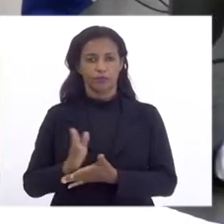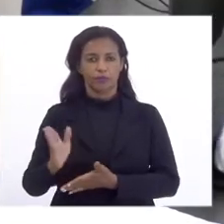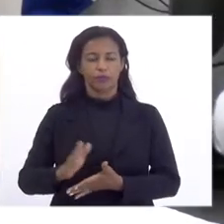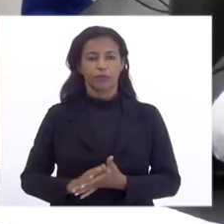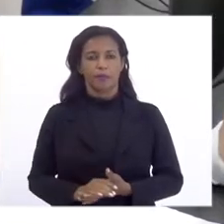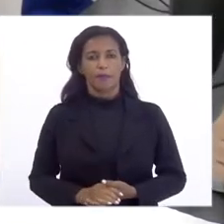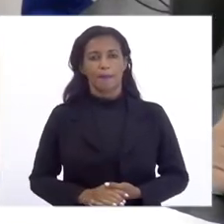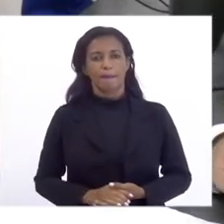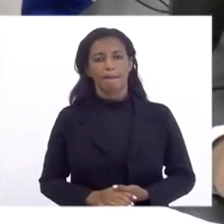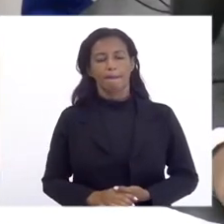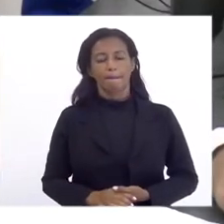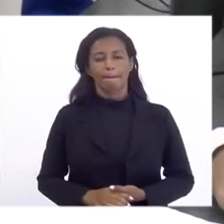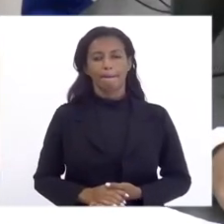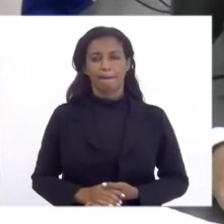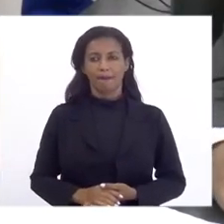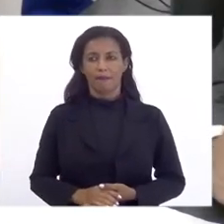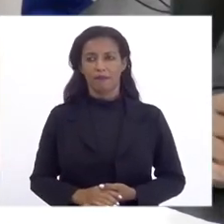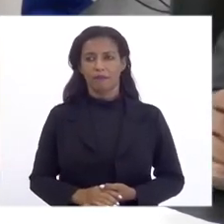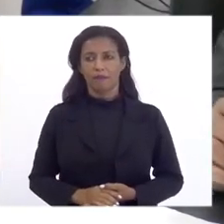aprovado.